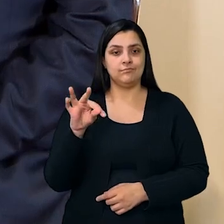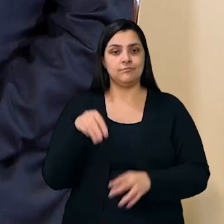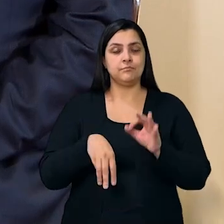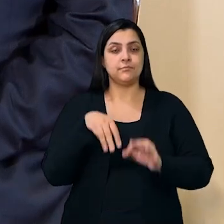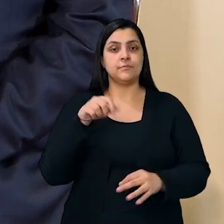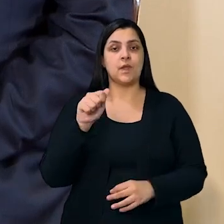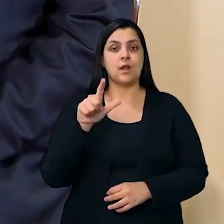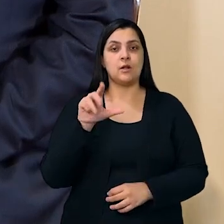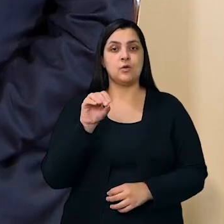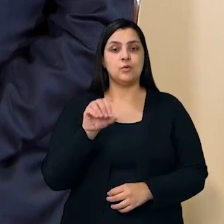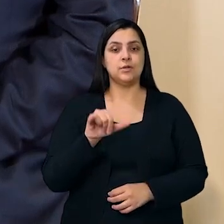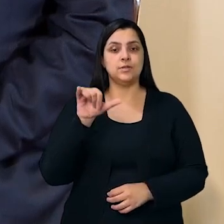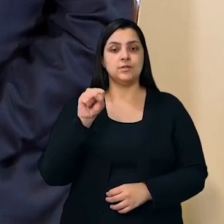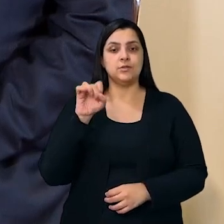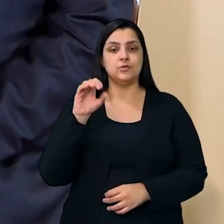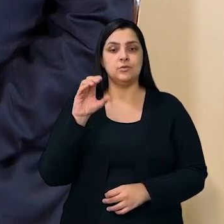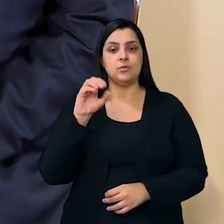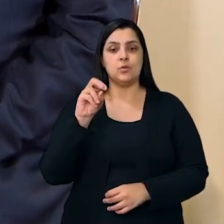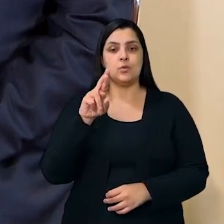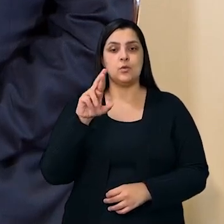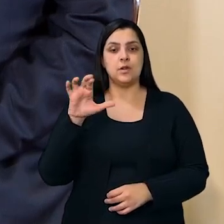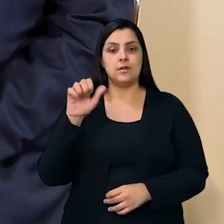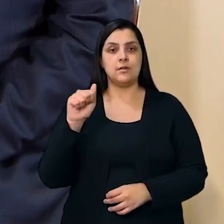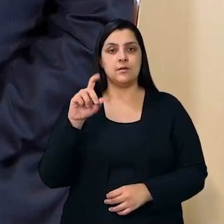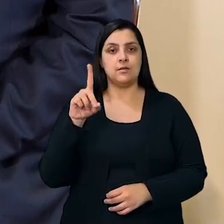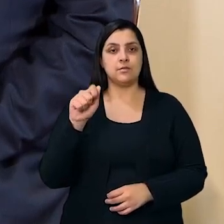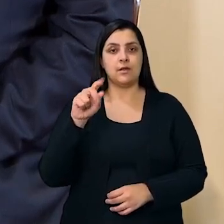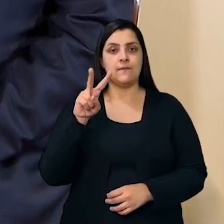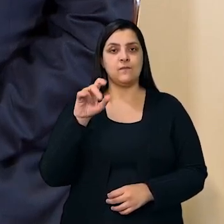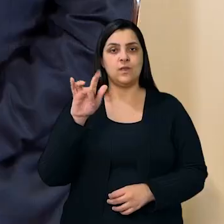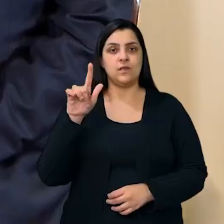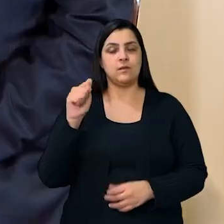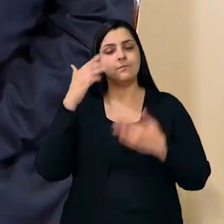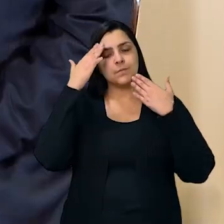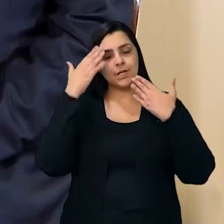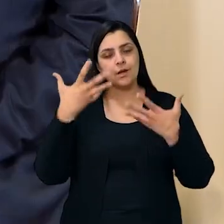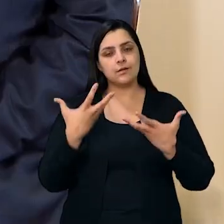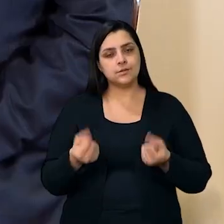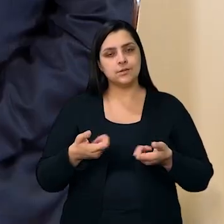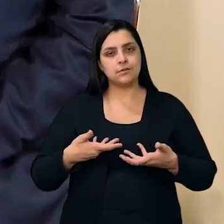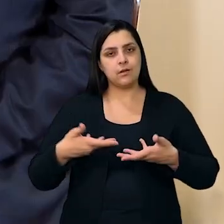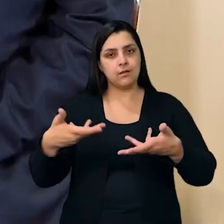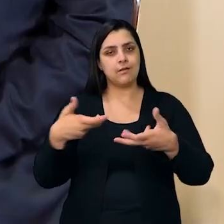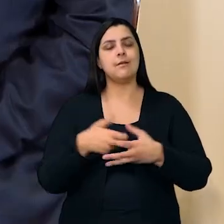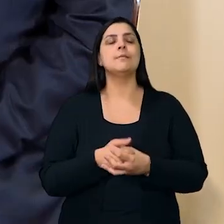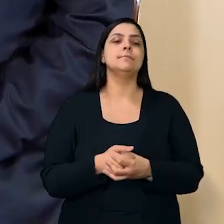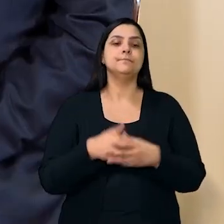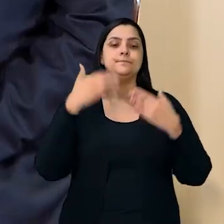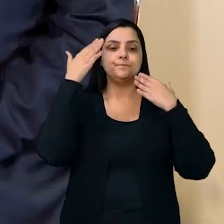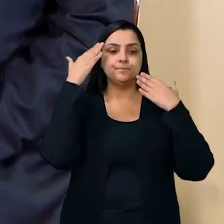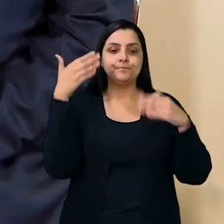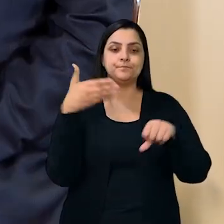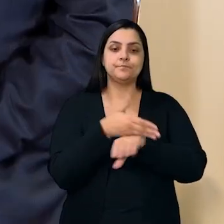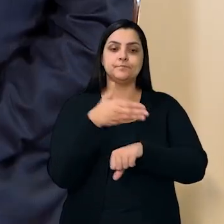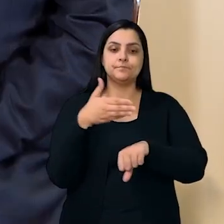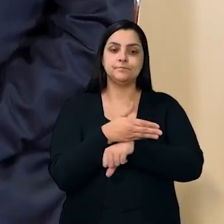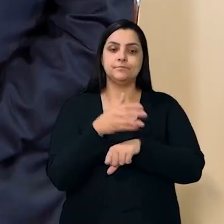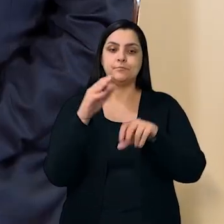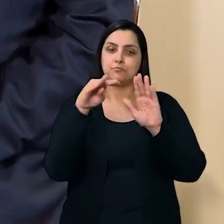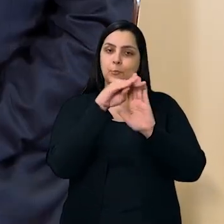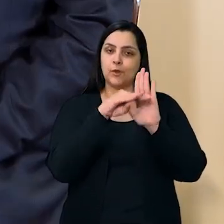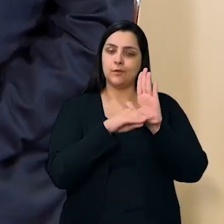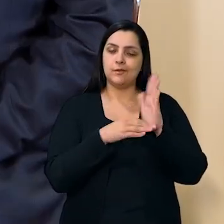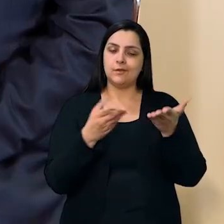do Trabalho, ministro Aloísio Correia da Veiga. Ministro, muito obrigado por aceitar o nosso convite. Obrigado por participar